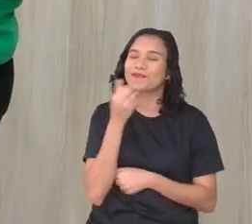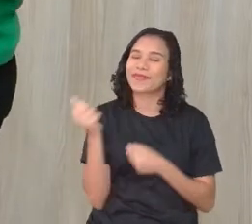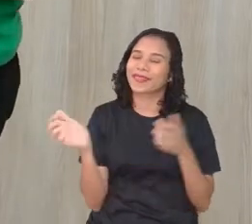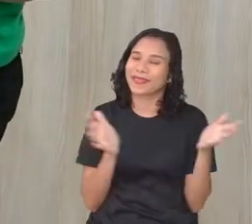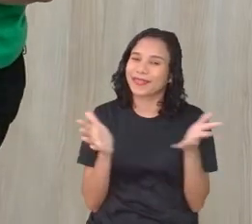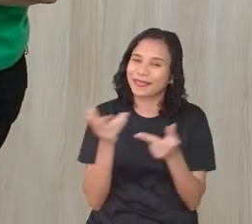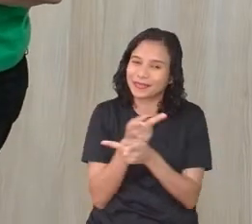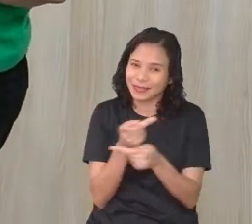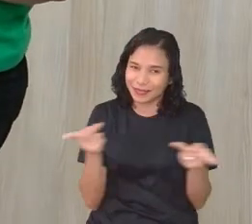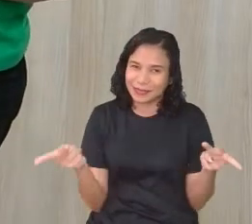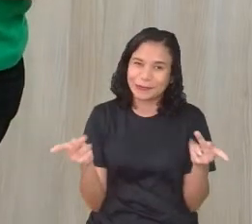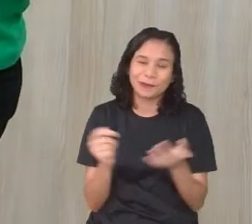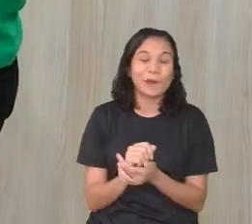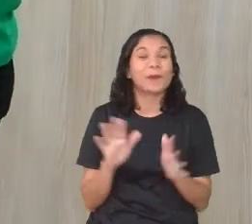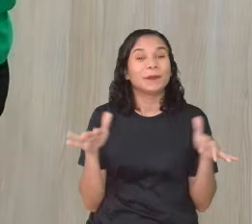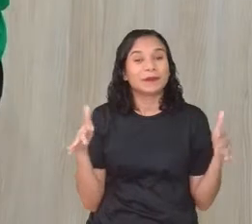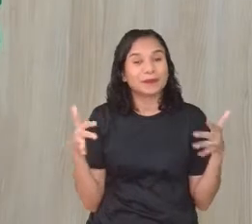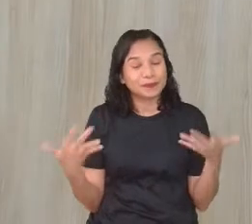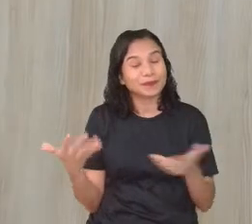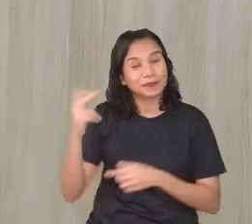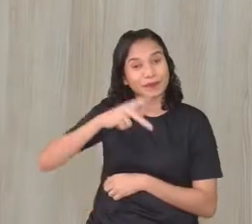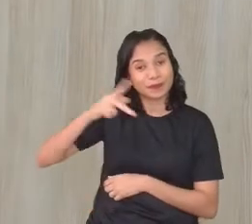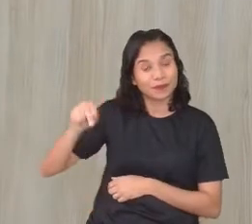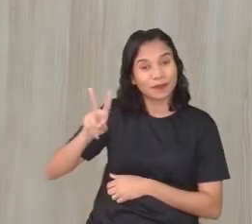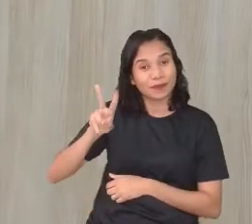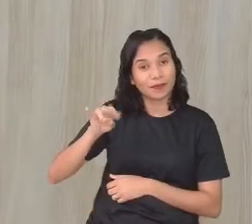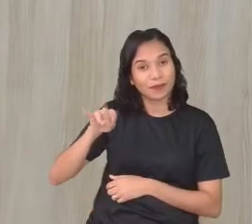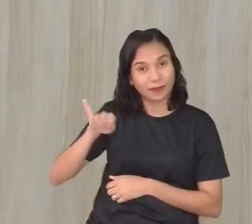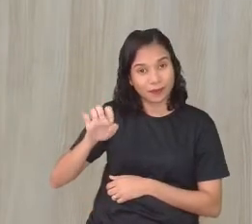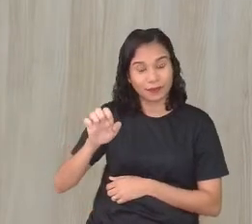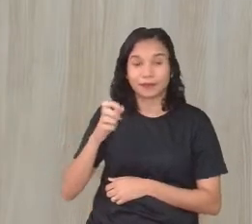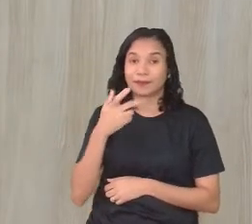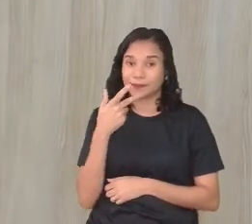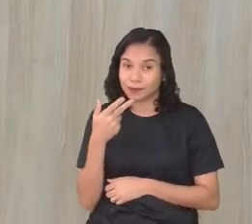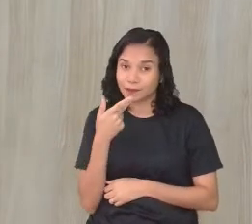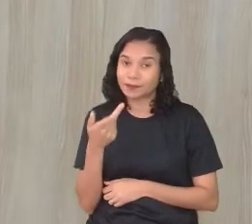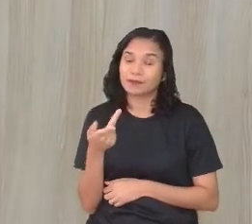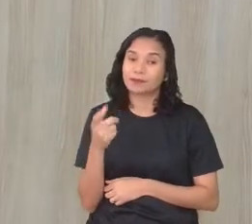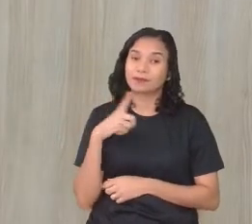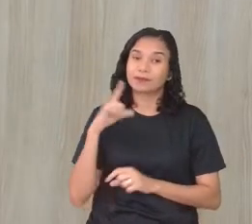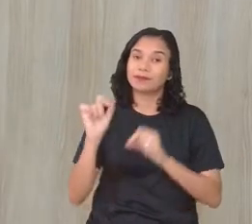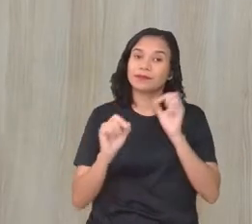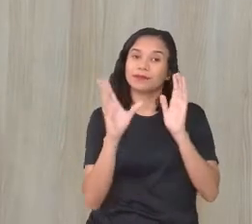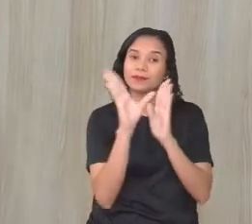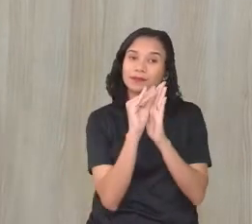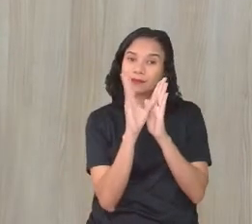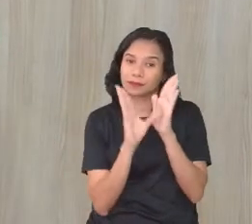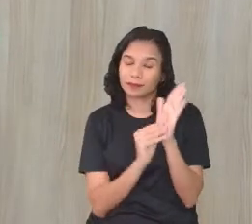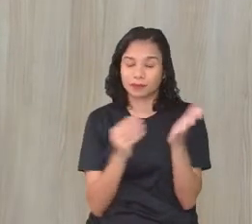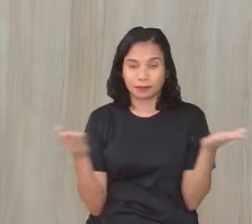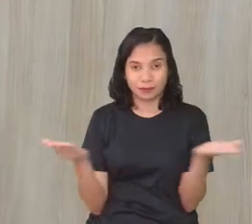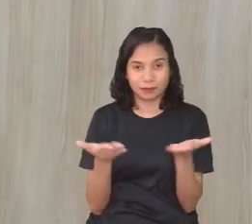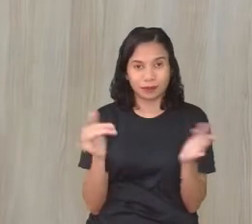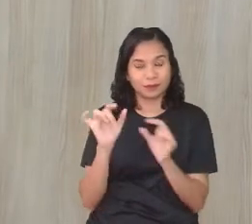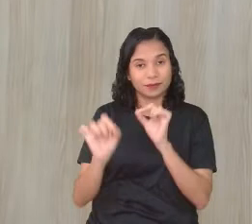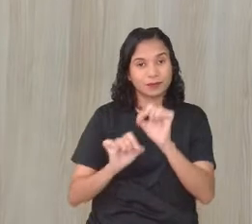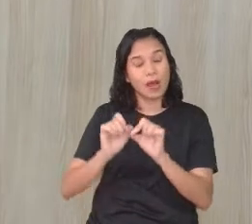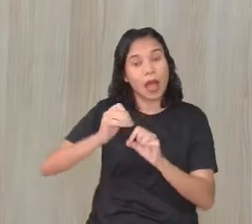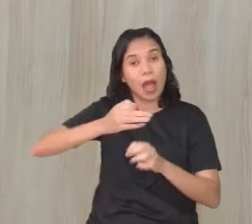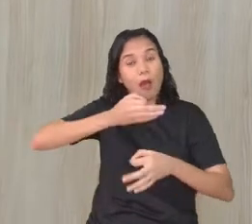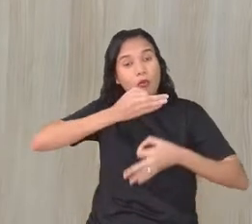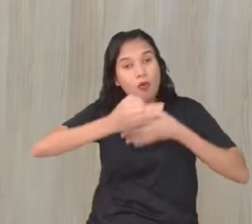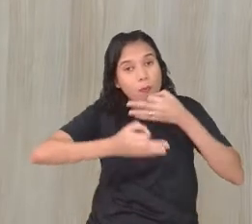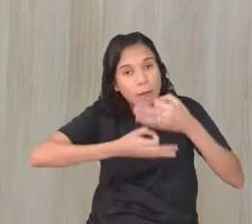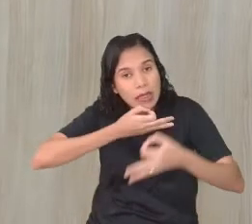acessível a vocês. Então, como a professora Vivi já falou, que o conteúdo de hoje é argumentação, artigo